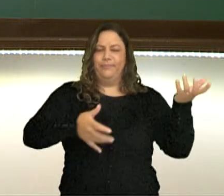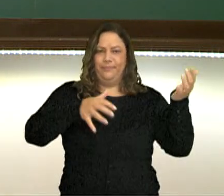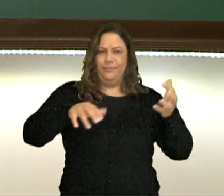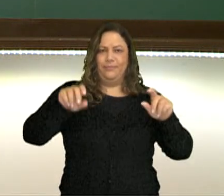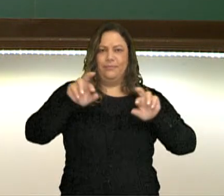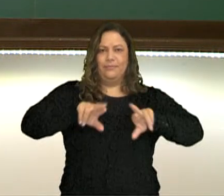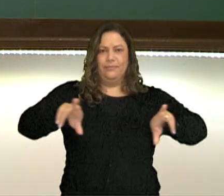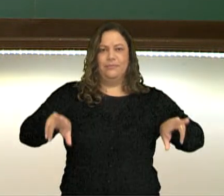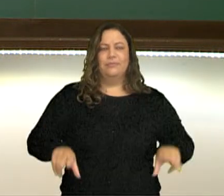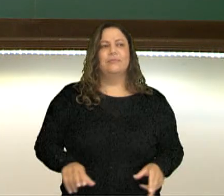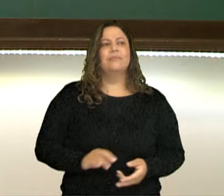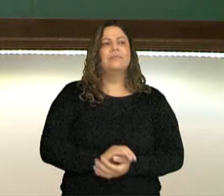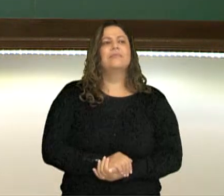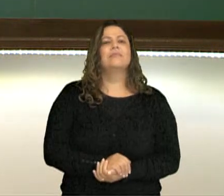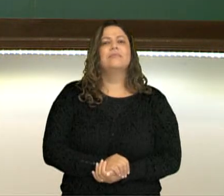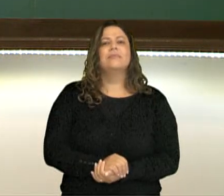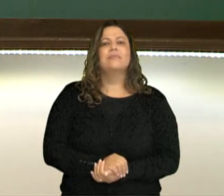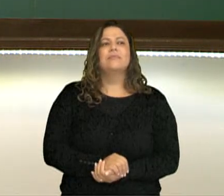musical.